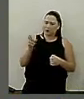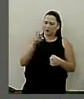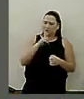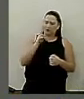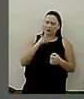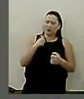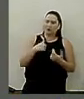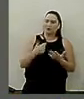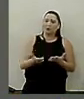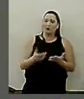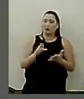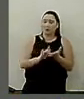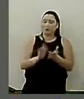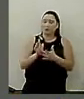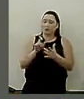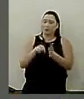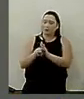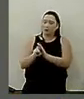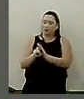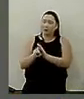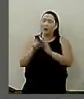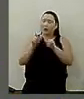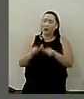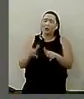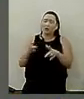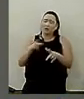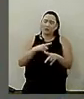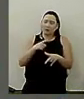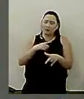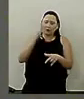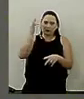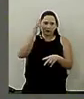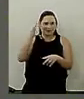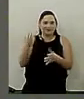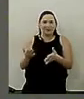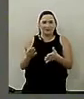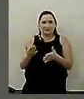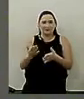E Jesus pergunta para eles: onde está a fé de vocês?